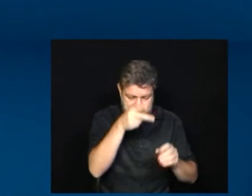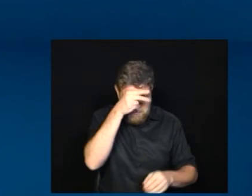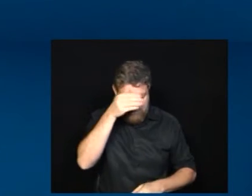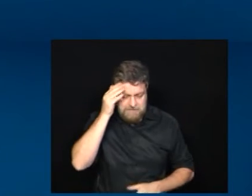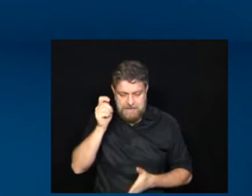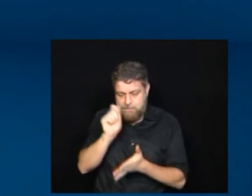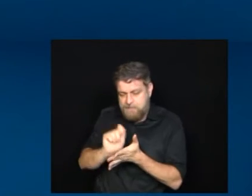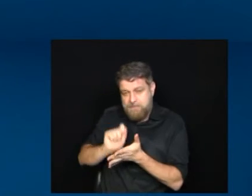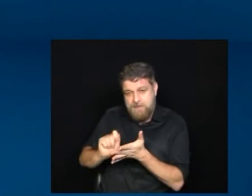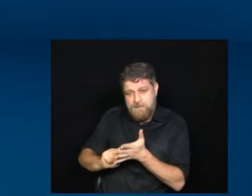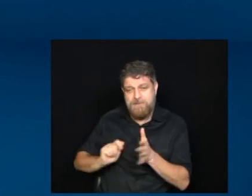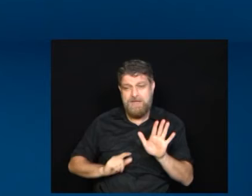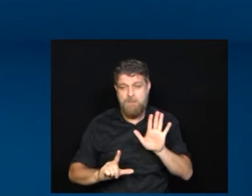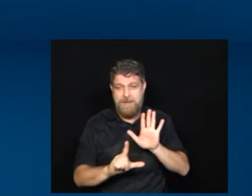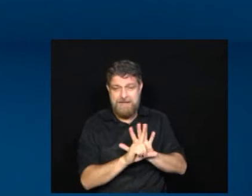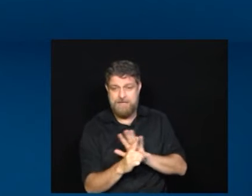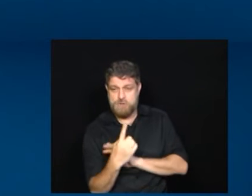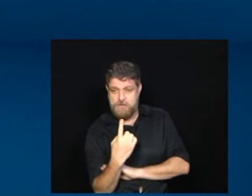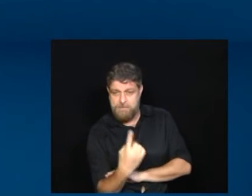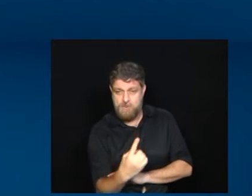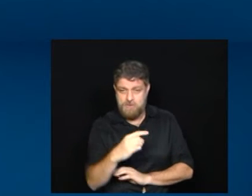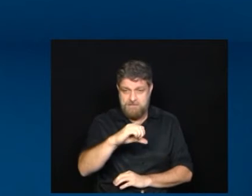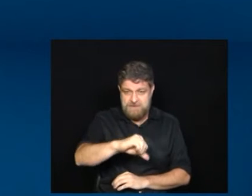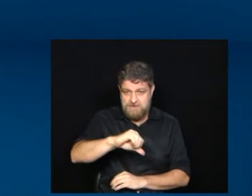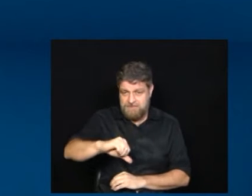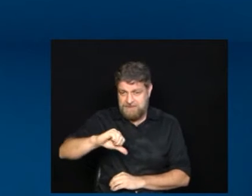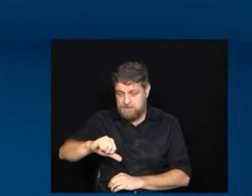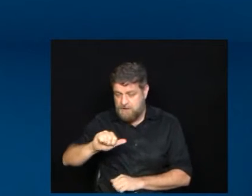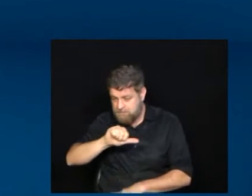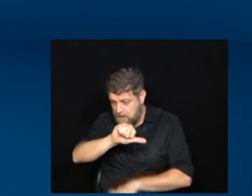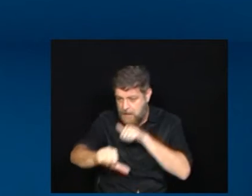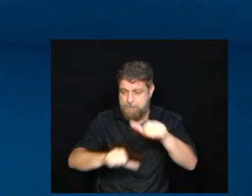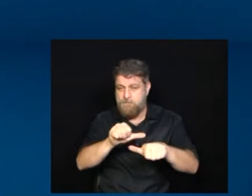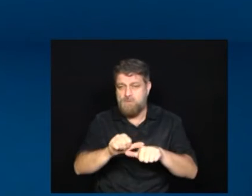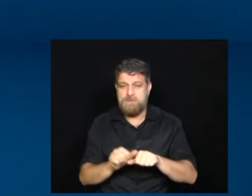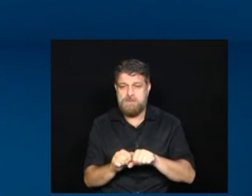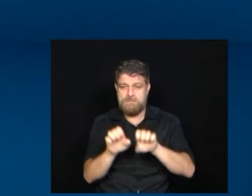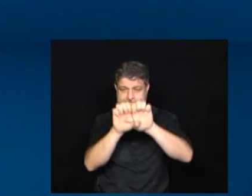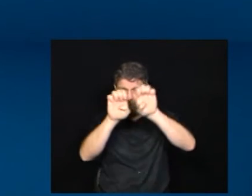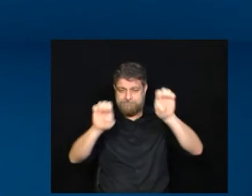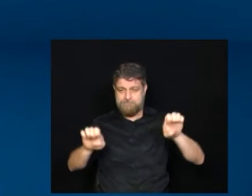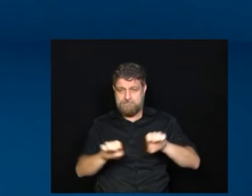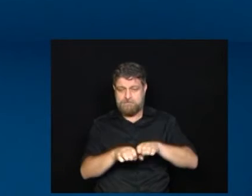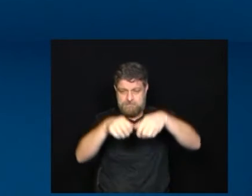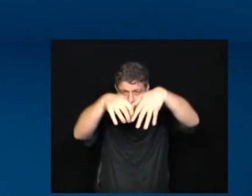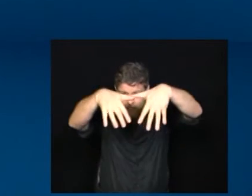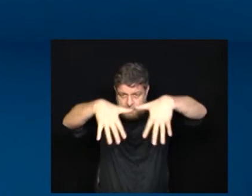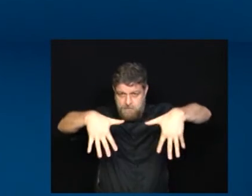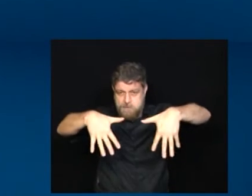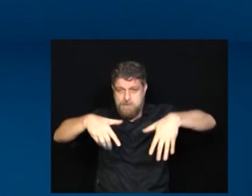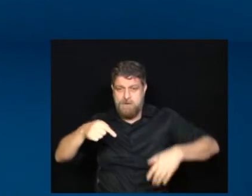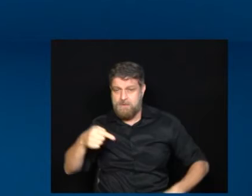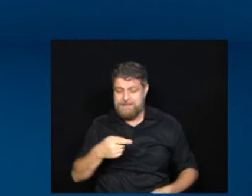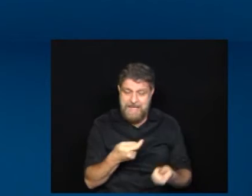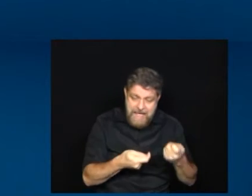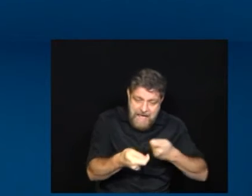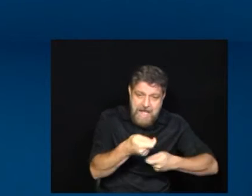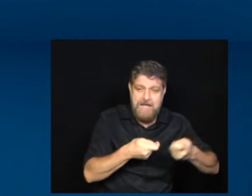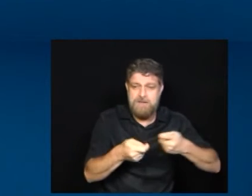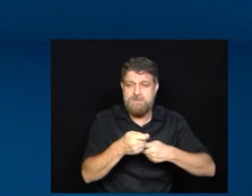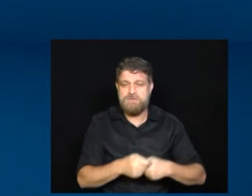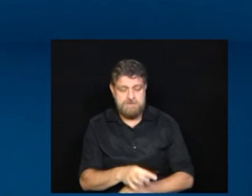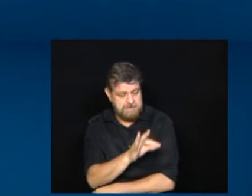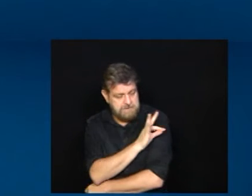que altera uma lei de 1999 sobre a reorganização da estrutura administrativa